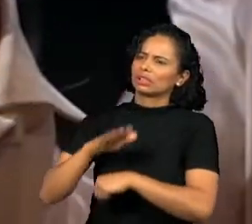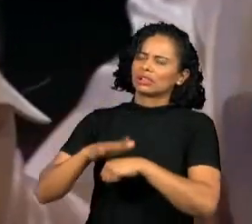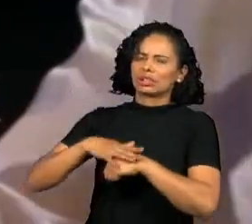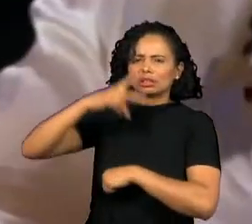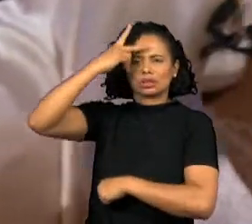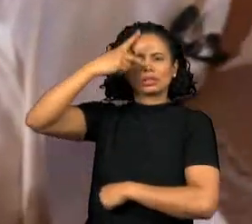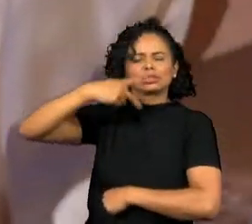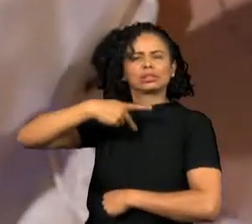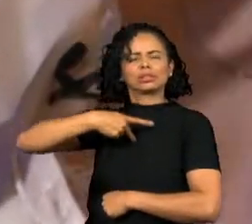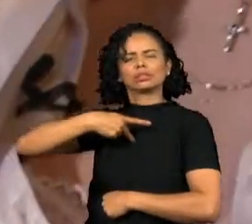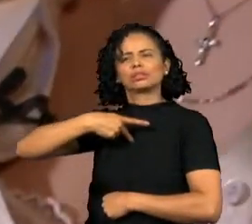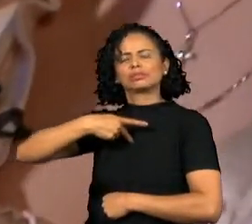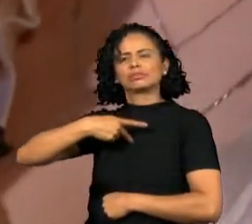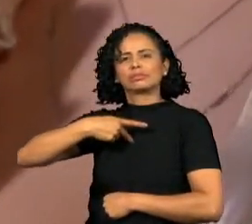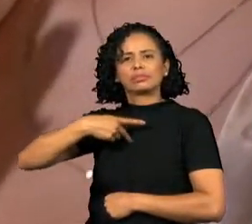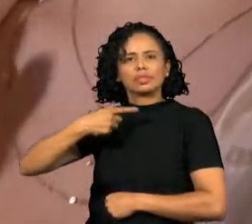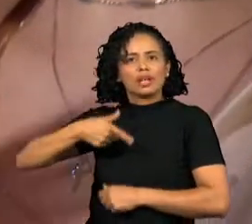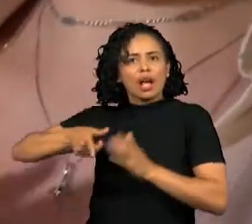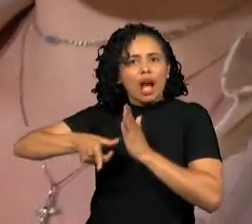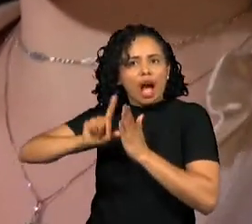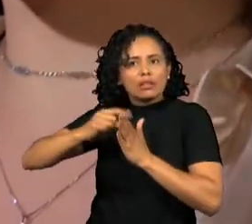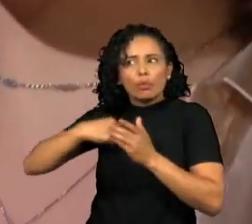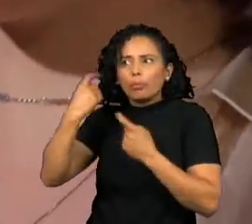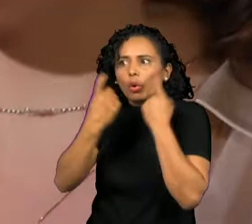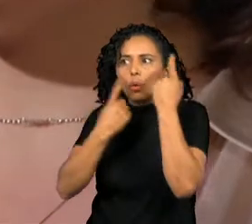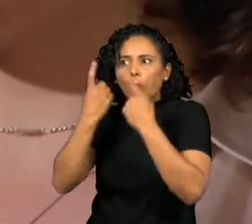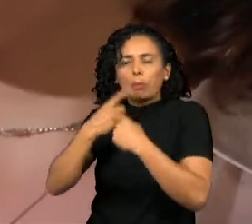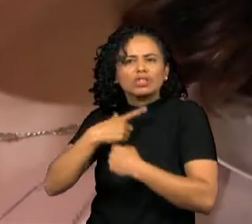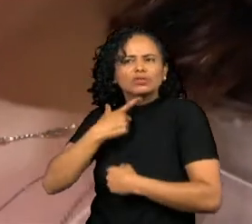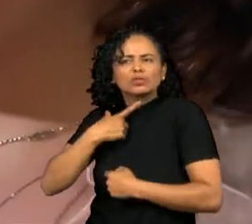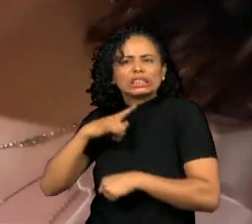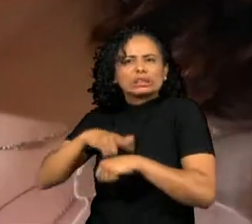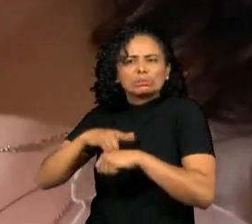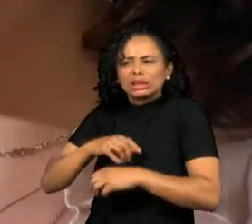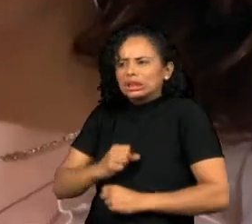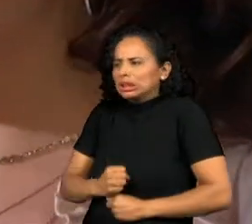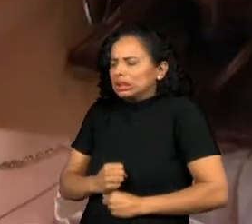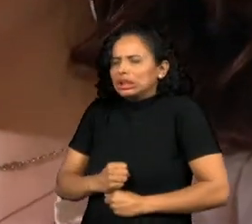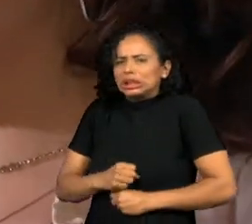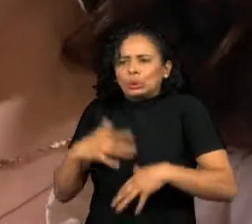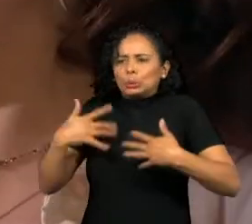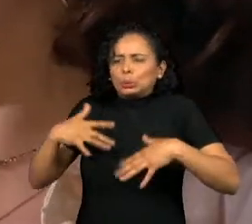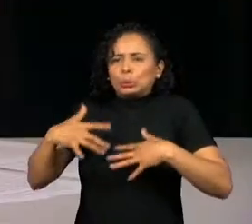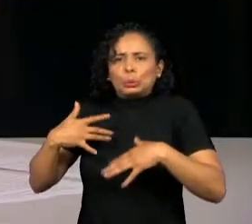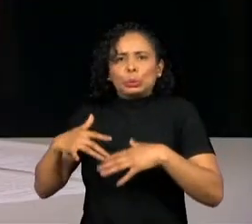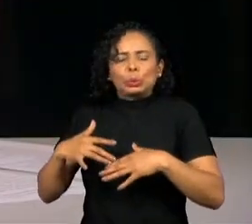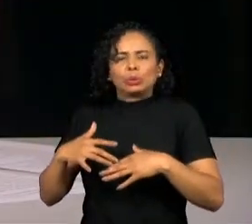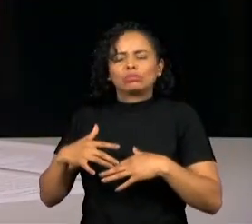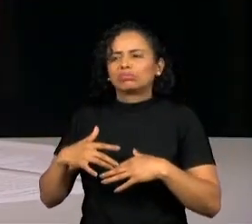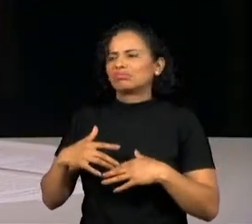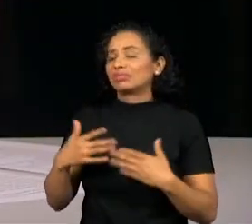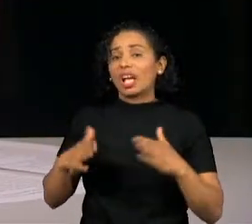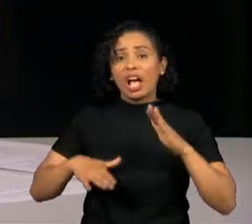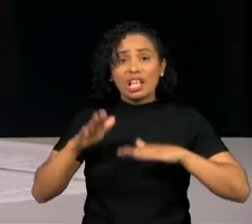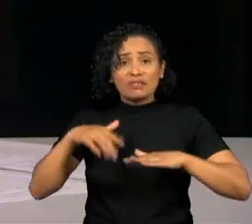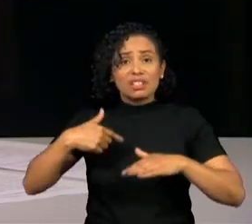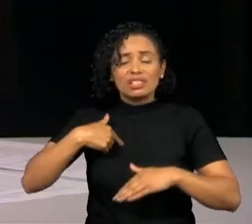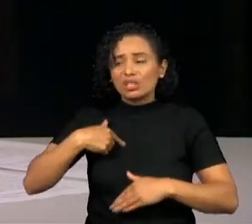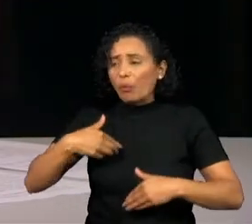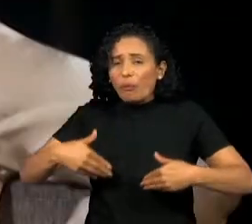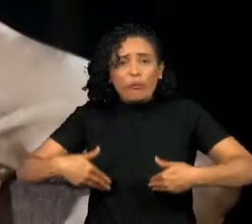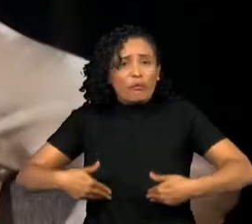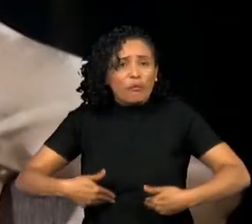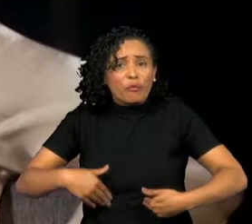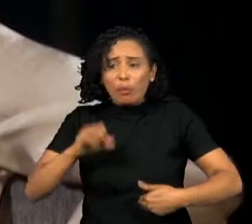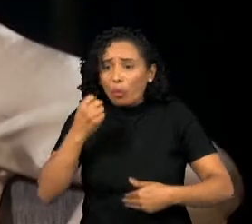eu no começo eu tinha aflição de ir no banheiro no meio da Live que eu achava que as pessoas vão sair e aí as vezes eu tenho que sair para fazer janta assim que eu tô a cela